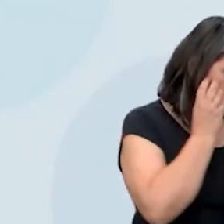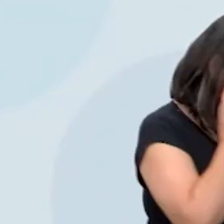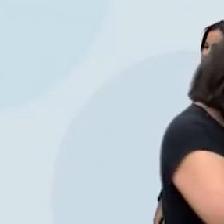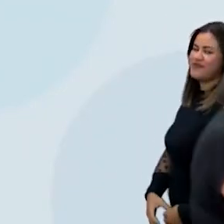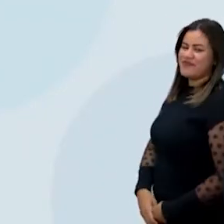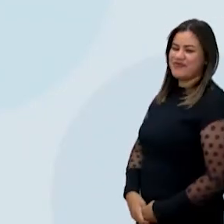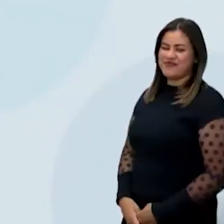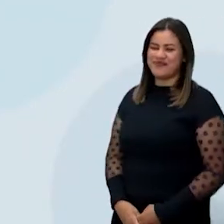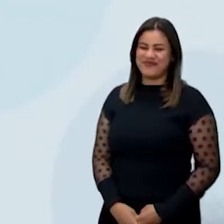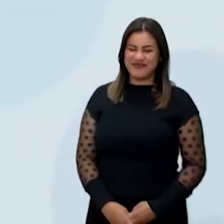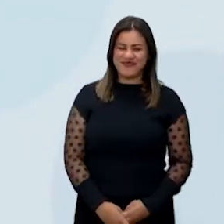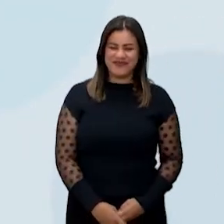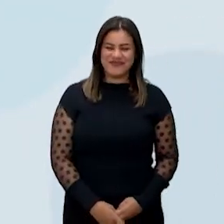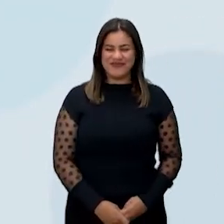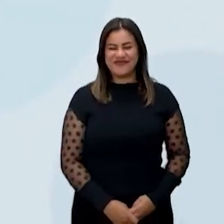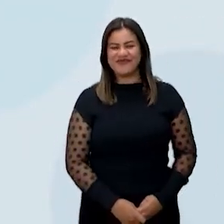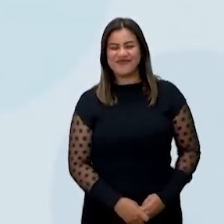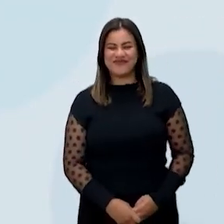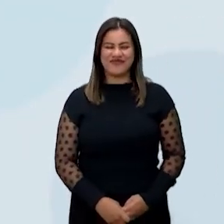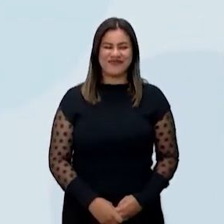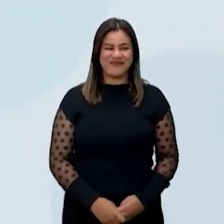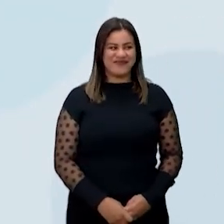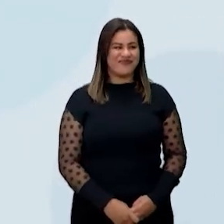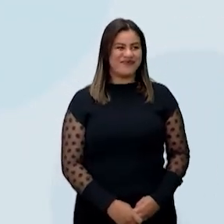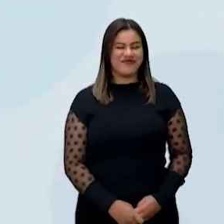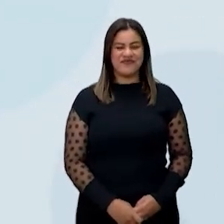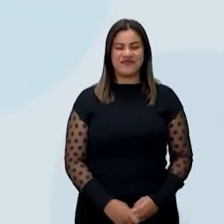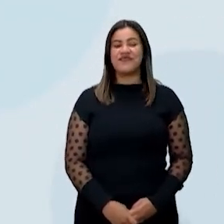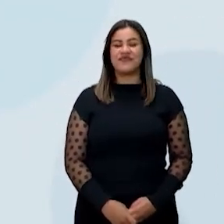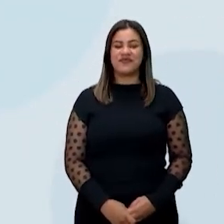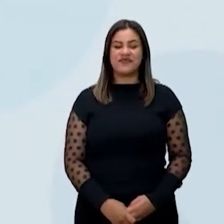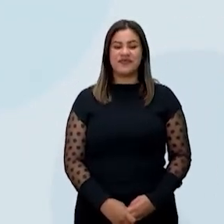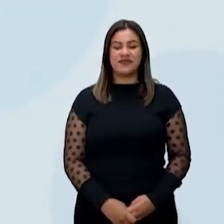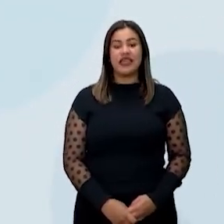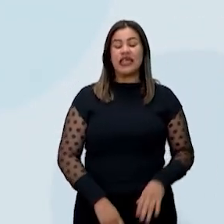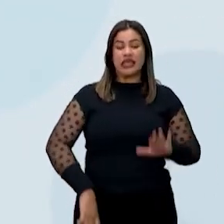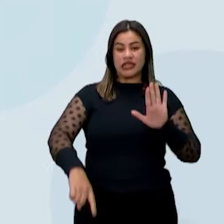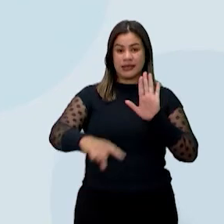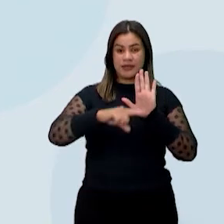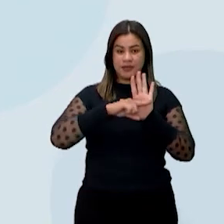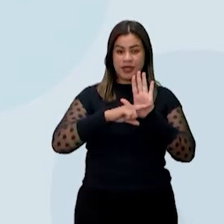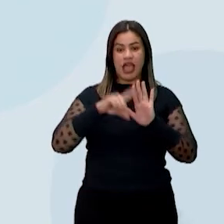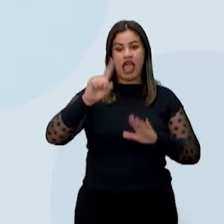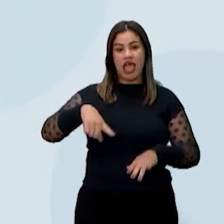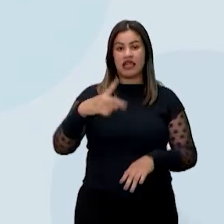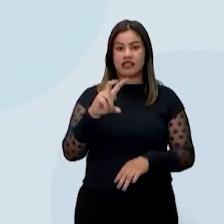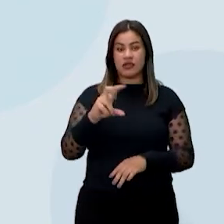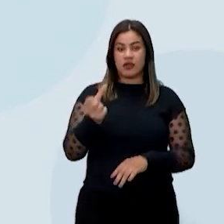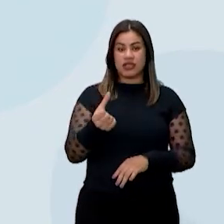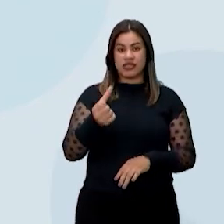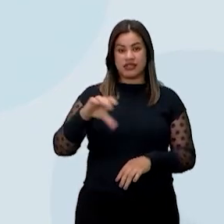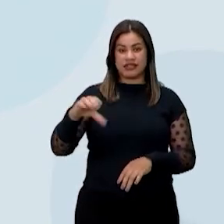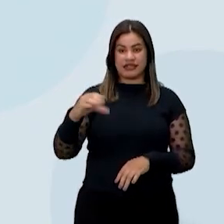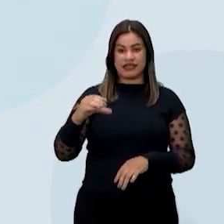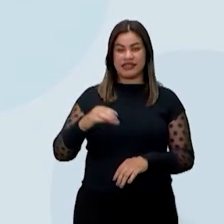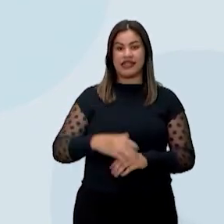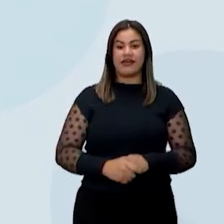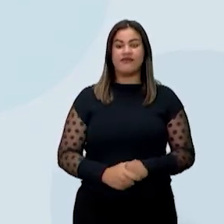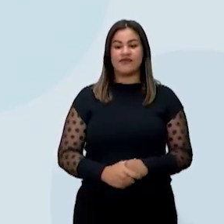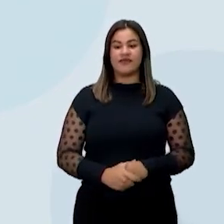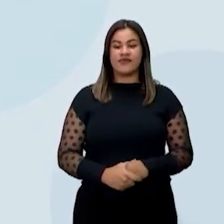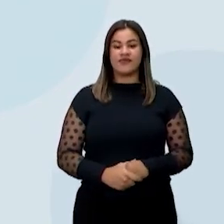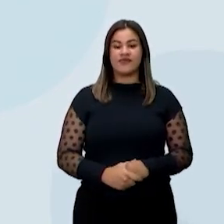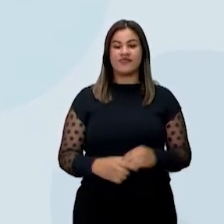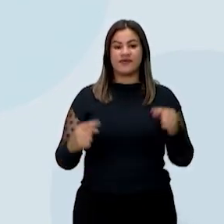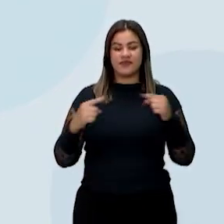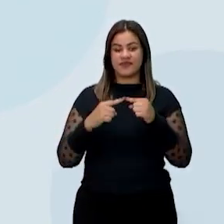22,40 e subtrair o preço de um salgadinho, que é 56 centavos. Eu vou fazer essa continha para vocês de